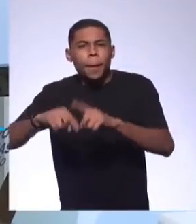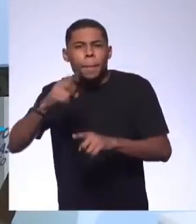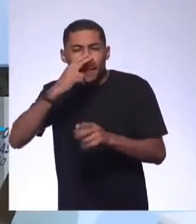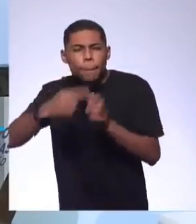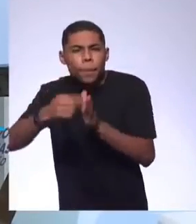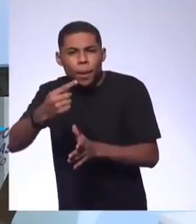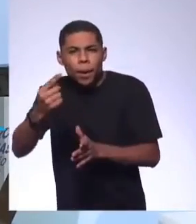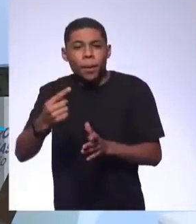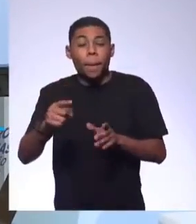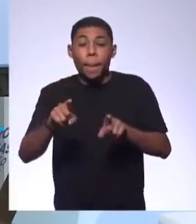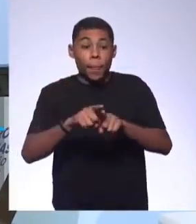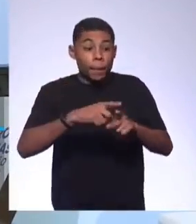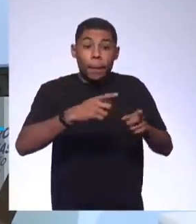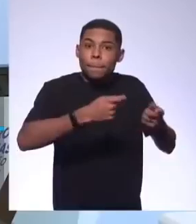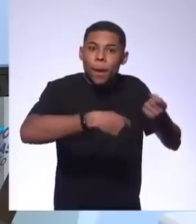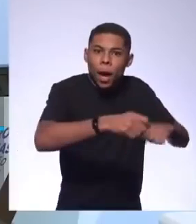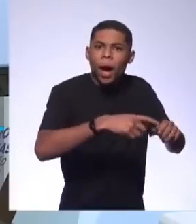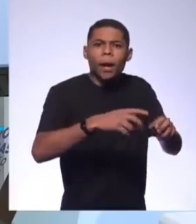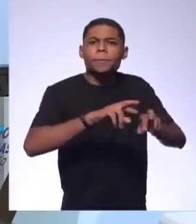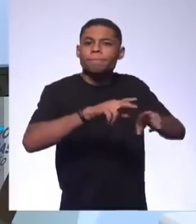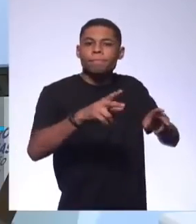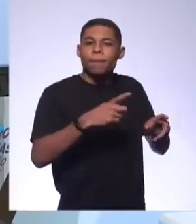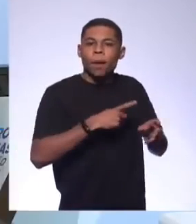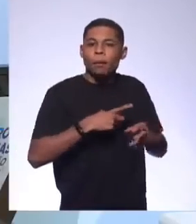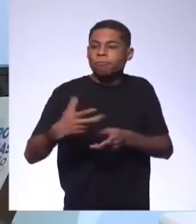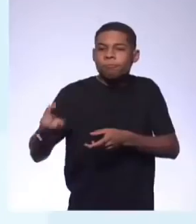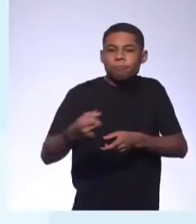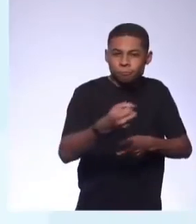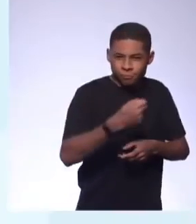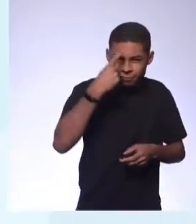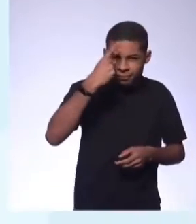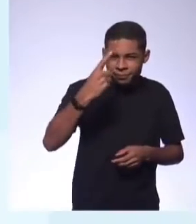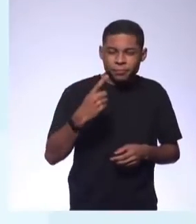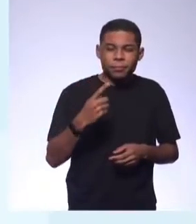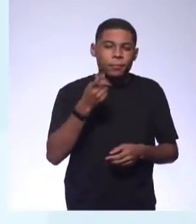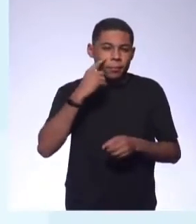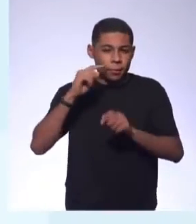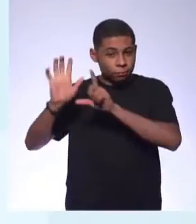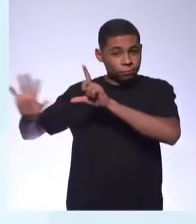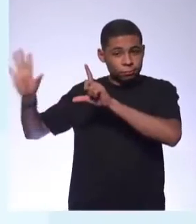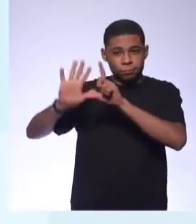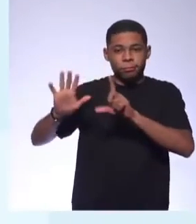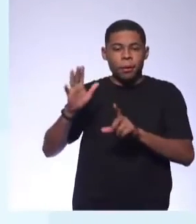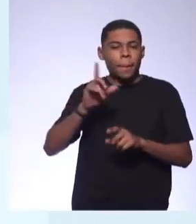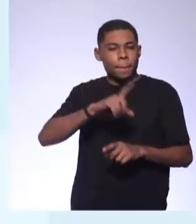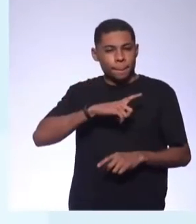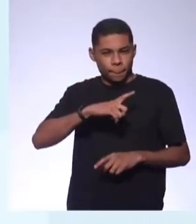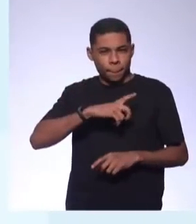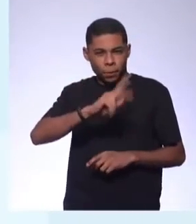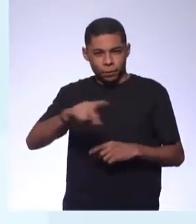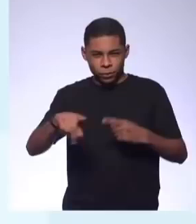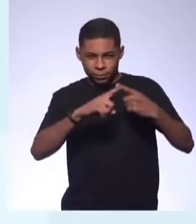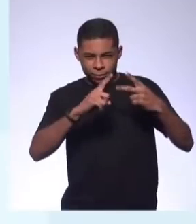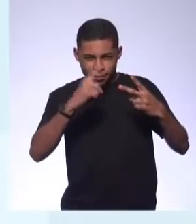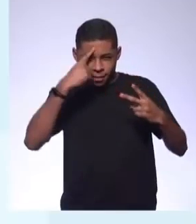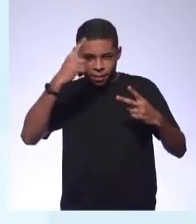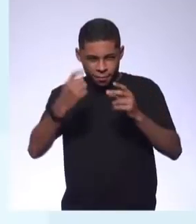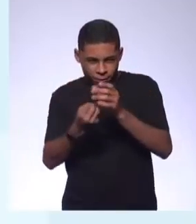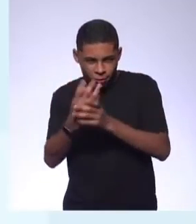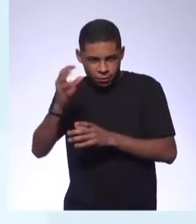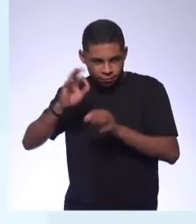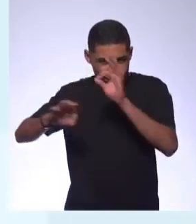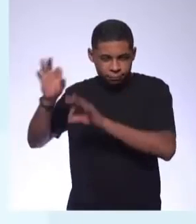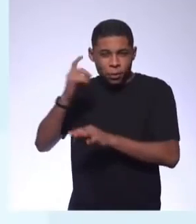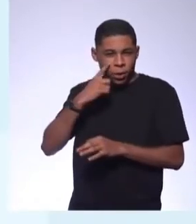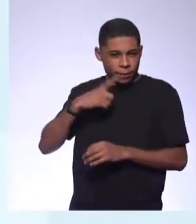mercados consumidores. E voltando rapidinho naquela charge produzida aí por professores da rede, muito interessante, né? Nós